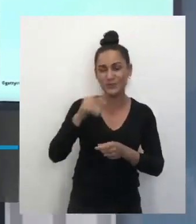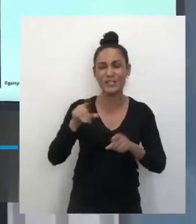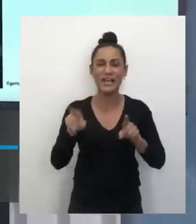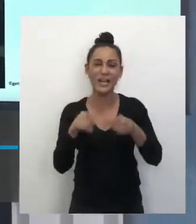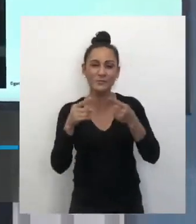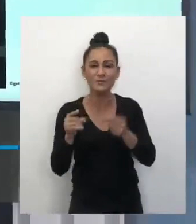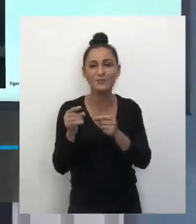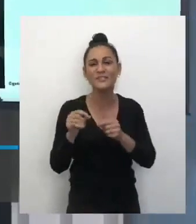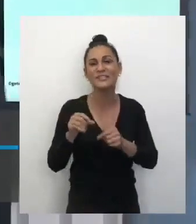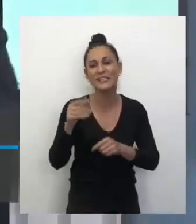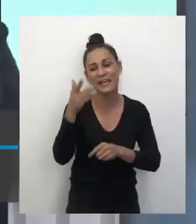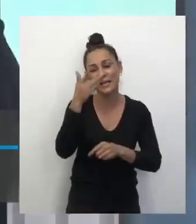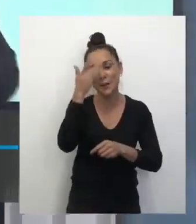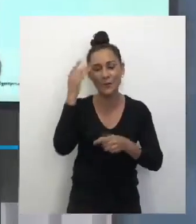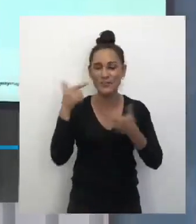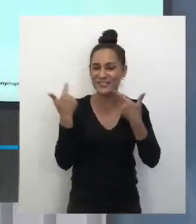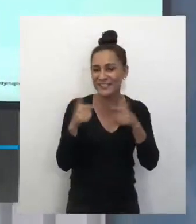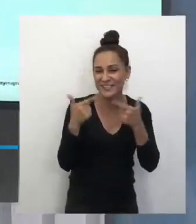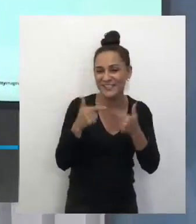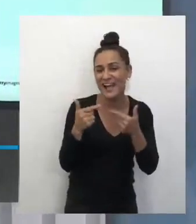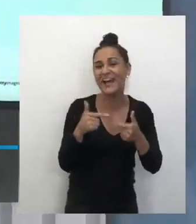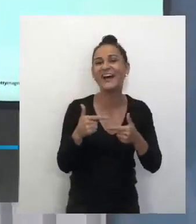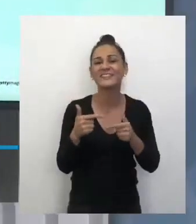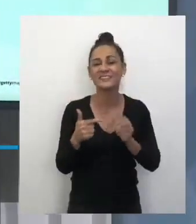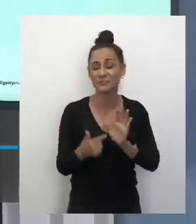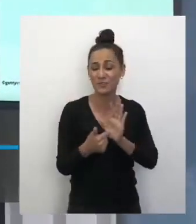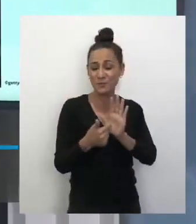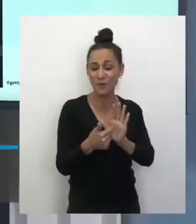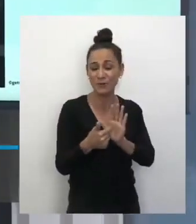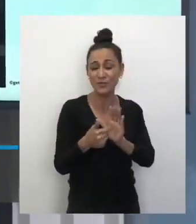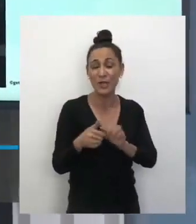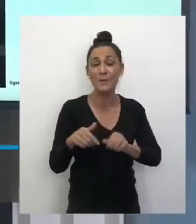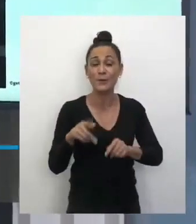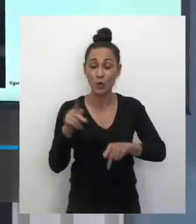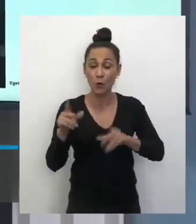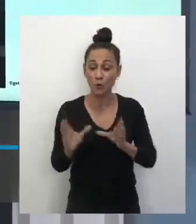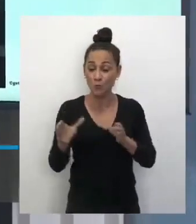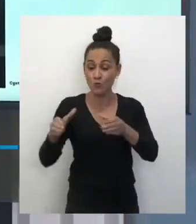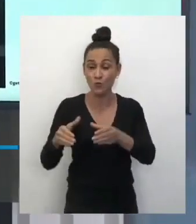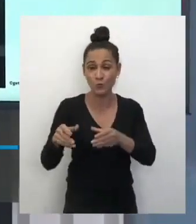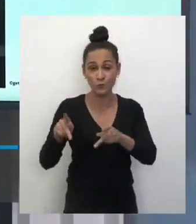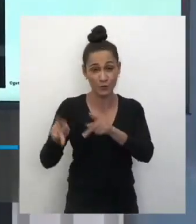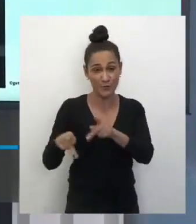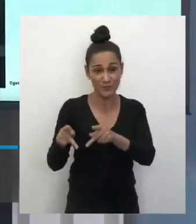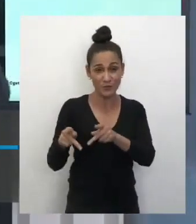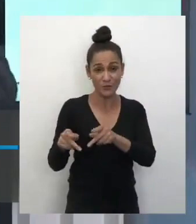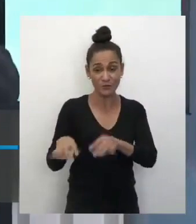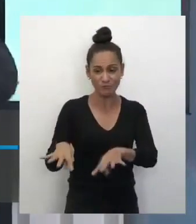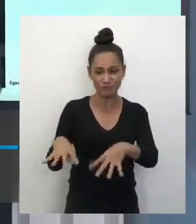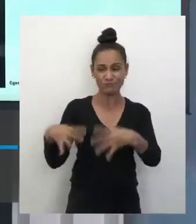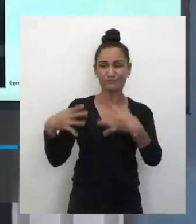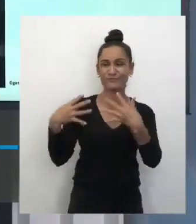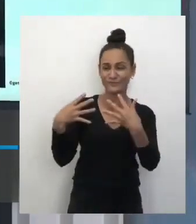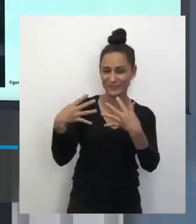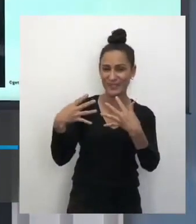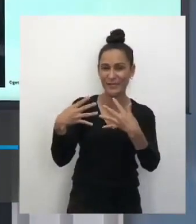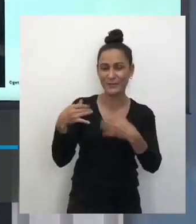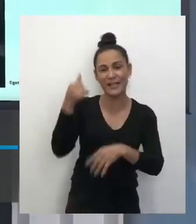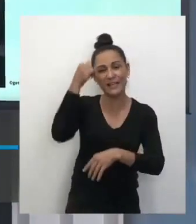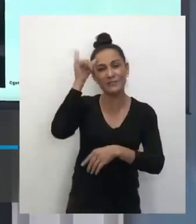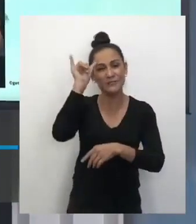pecinha engraçada, você está chamando a atenção do público para que ele compre a sua ideia, né? Ou seja, para que ele se previna de